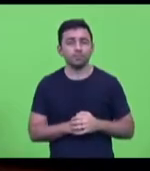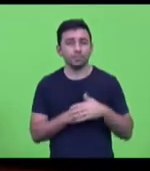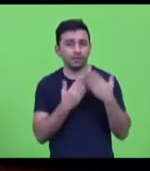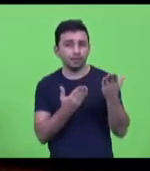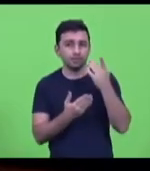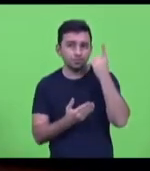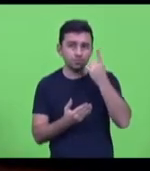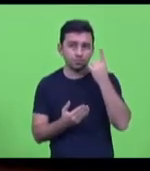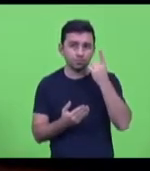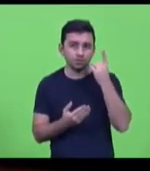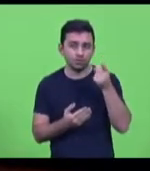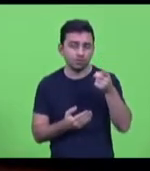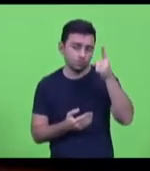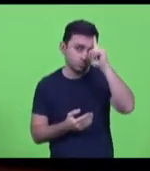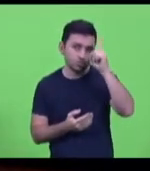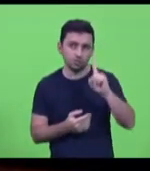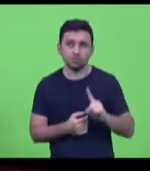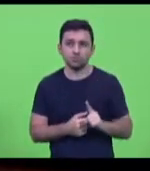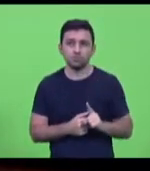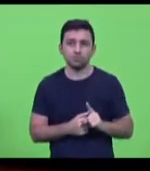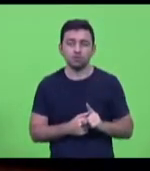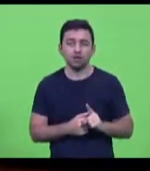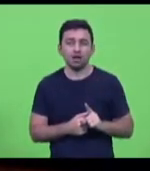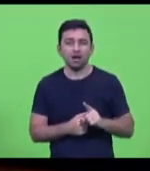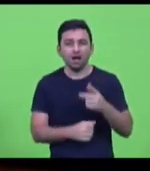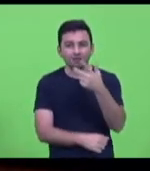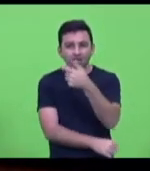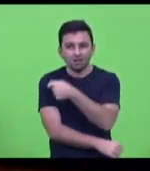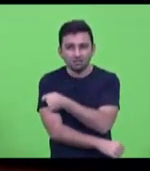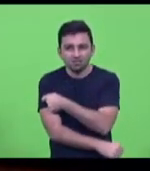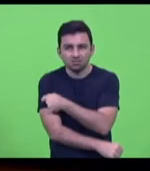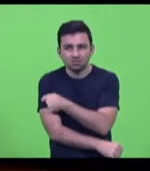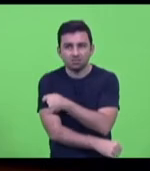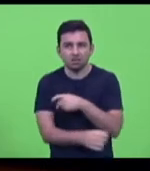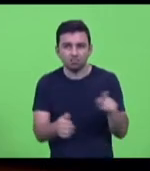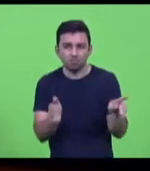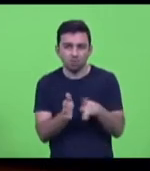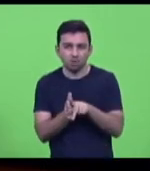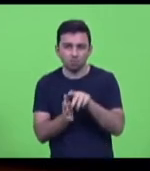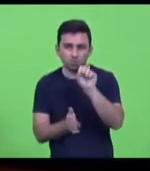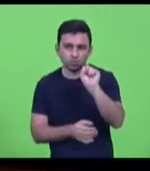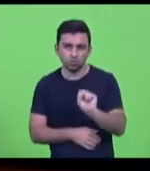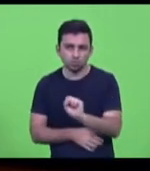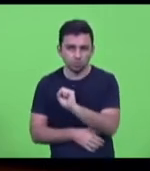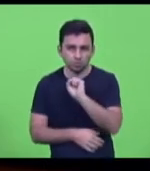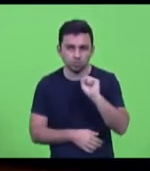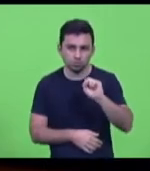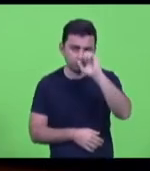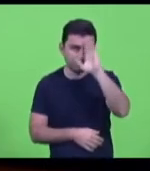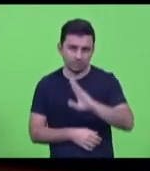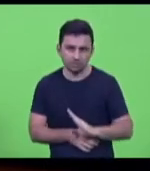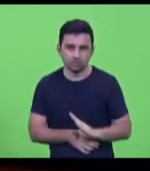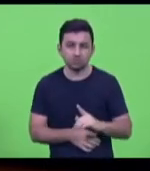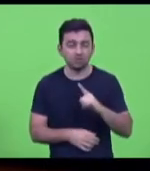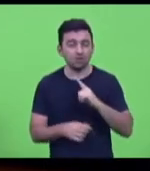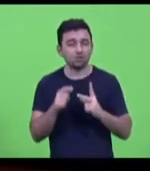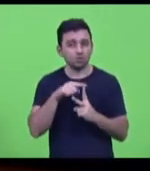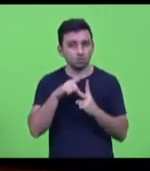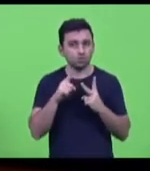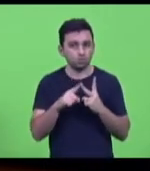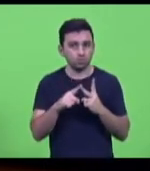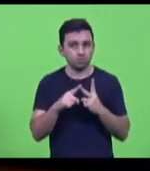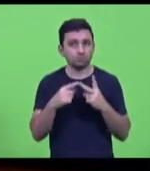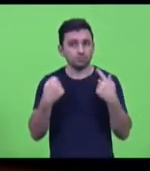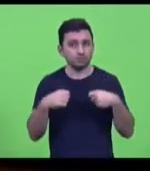talvez o desconheça, as vacinas aplicadas pelo SUS no Brasil compreendem 2 doses para completar o